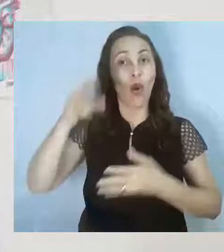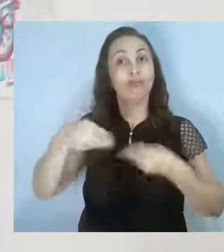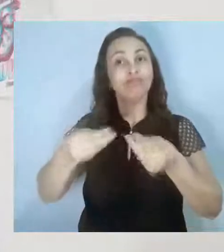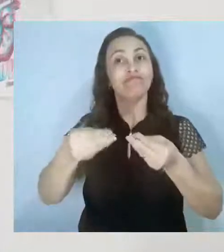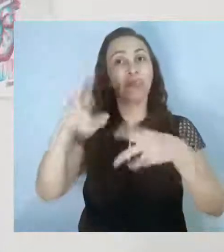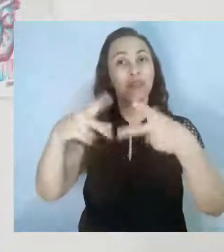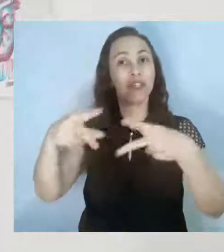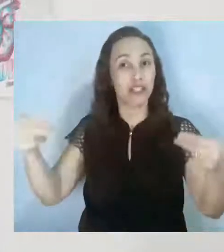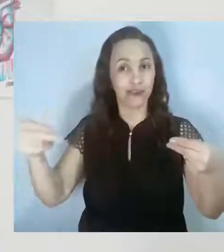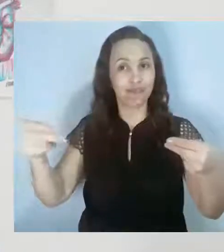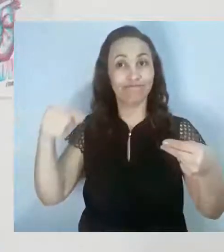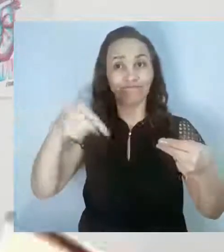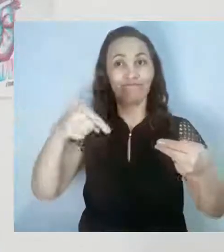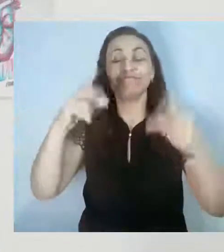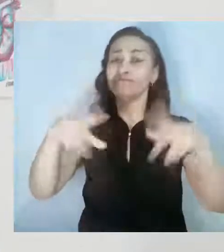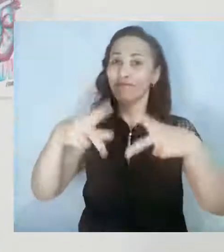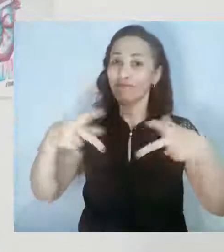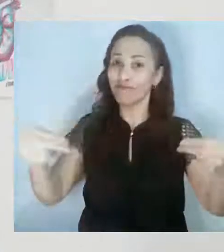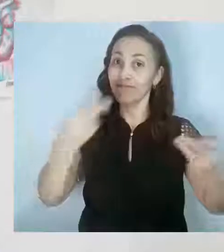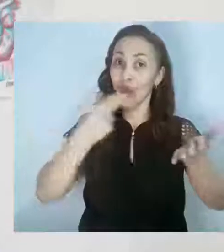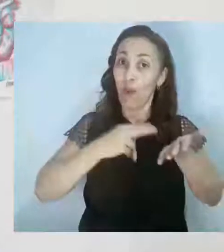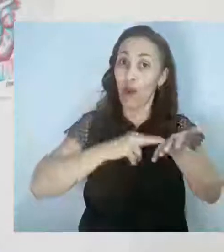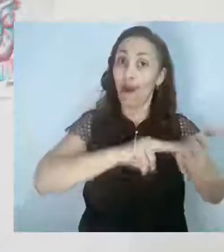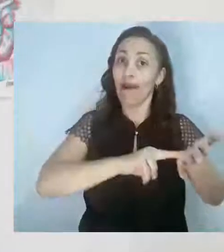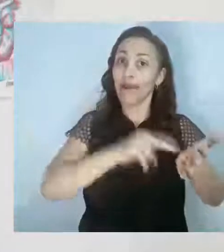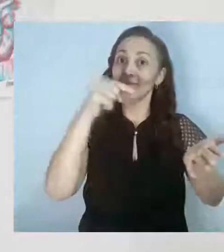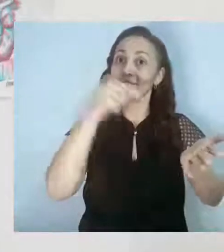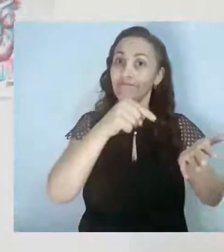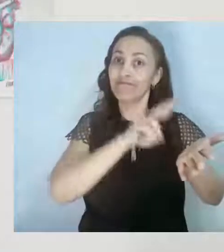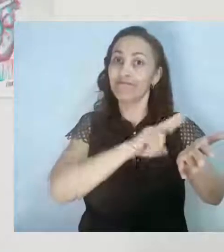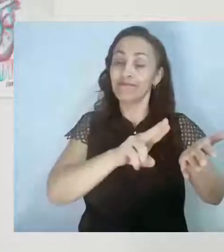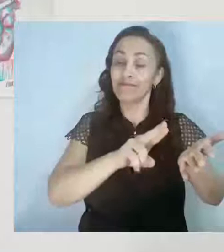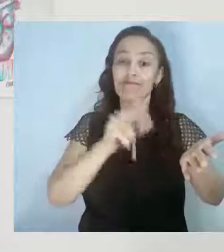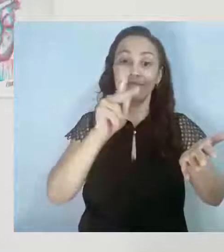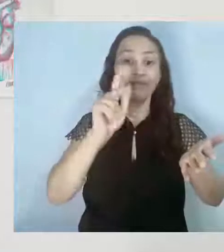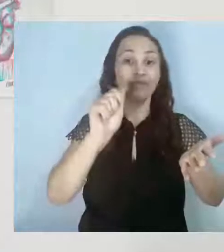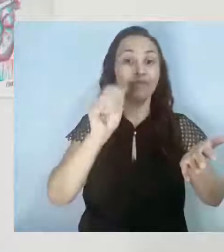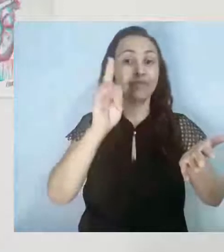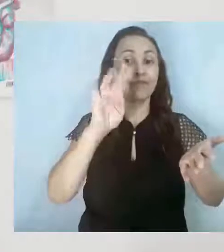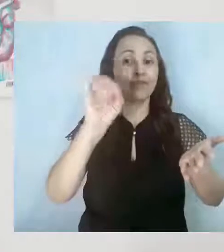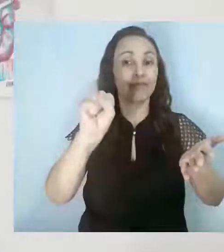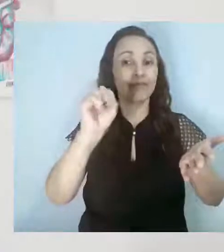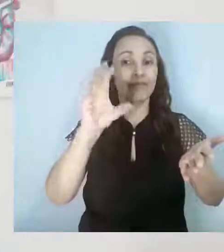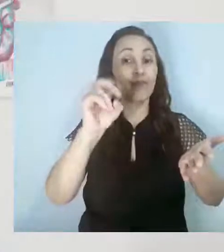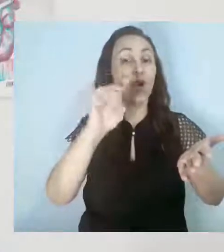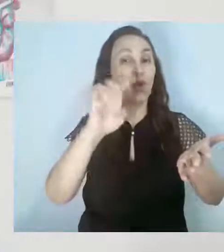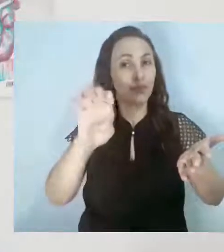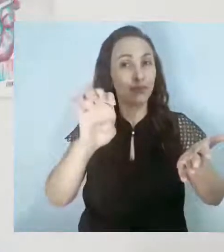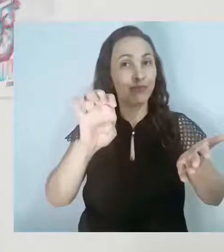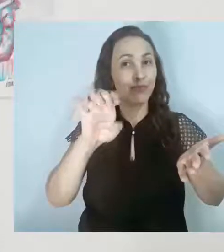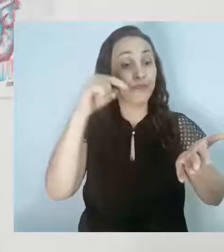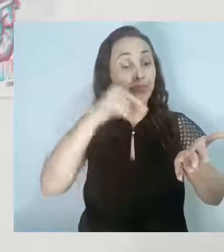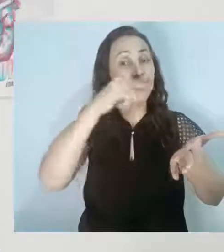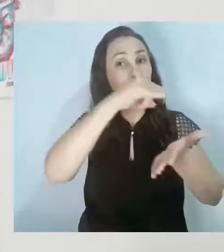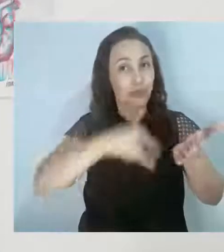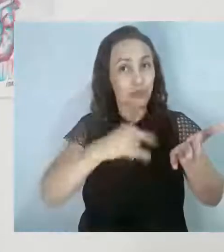presente, uma carta apostólica chamada Patris Corde. Essa carta apostólica